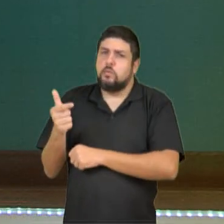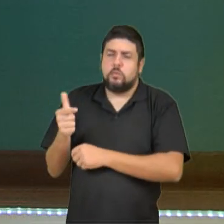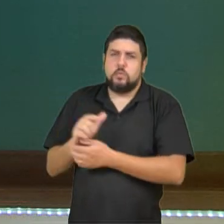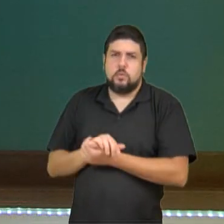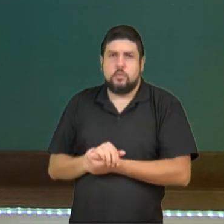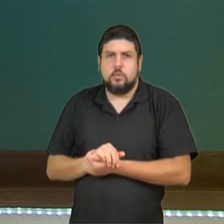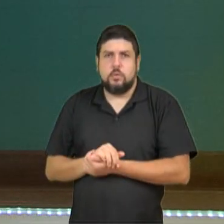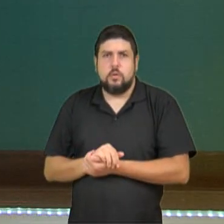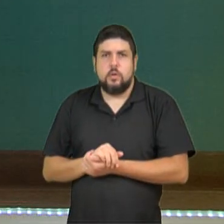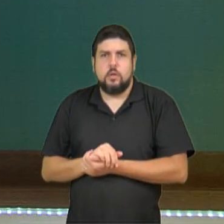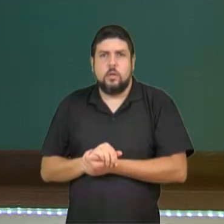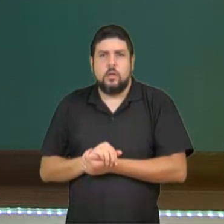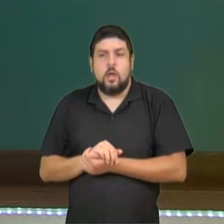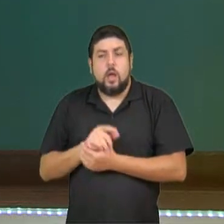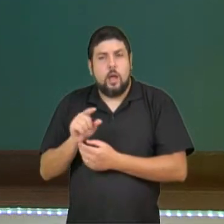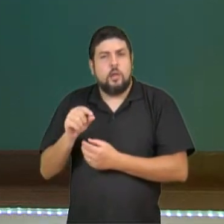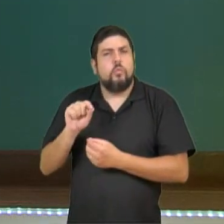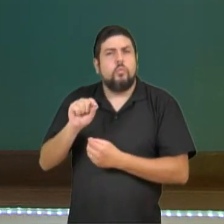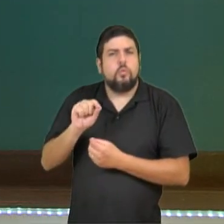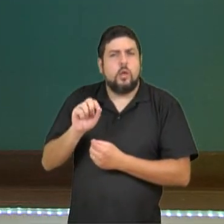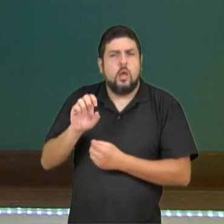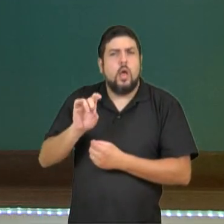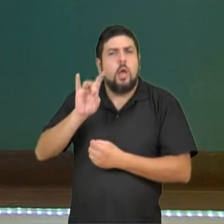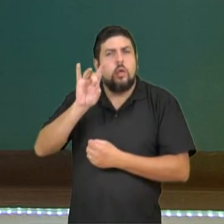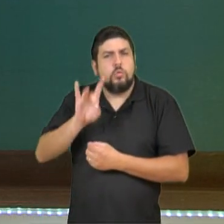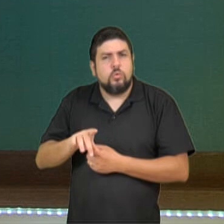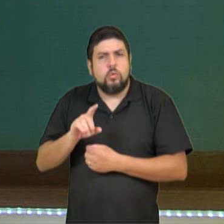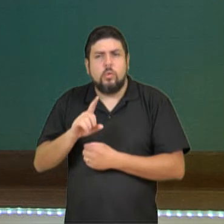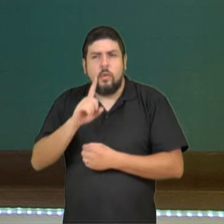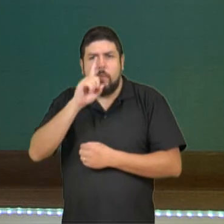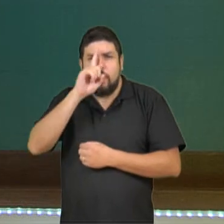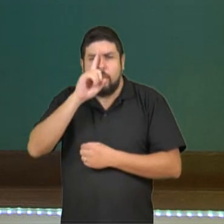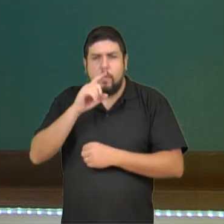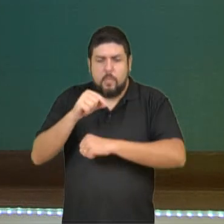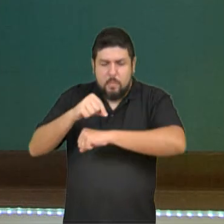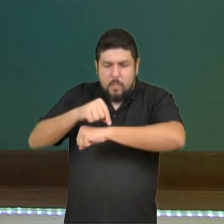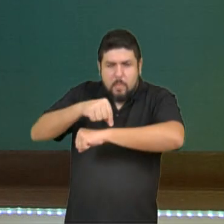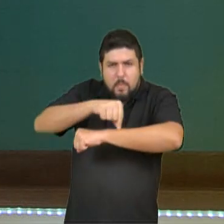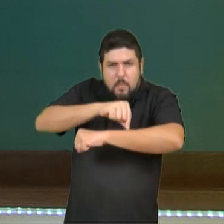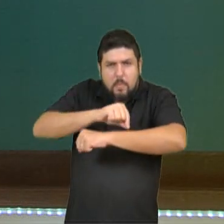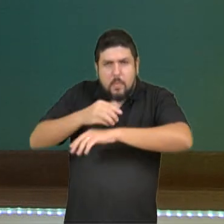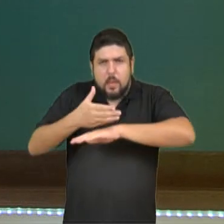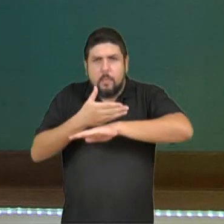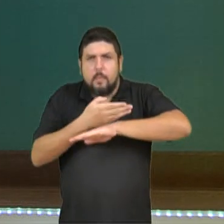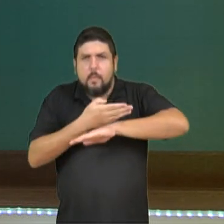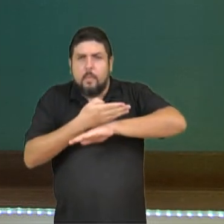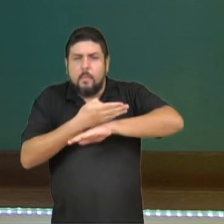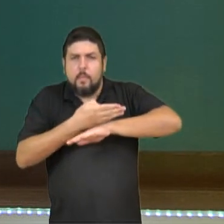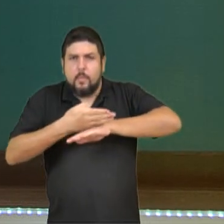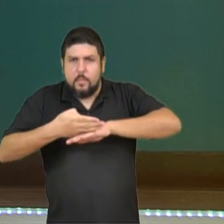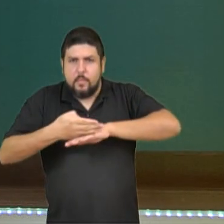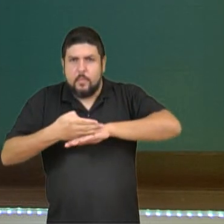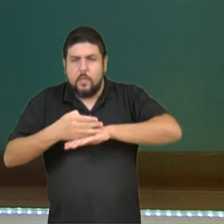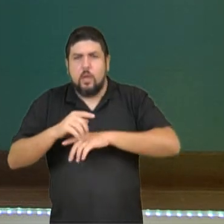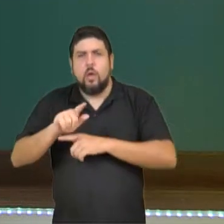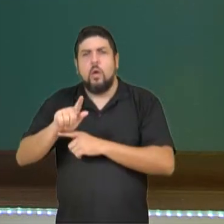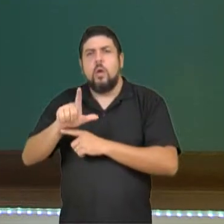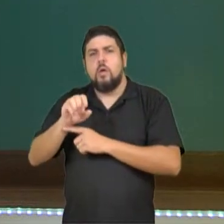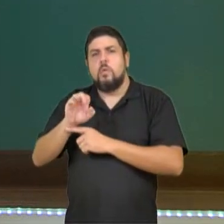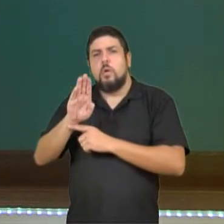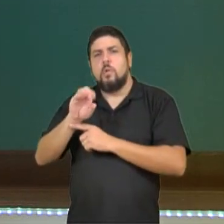tá? Sendo constituída, então, a linfa apenas de glóbulos brancos, que a gente também chama